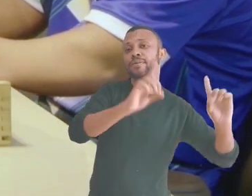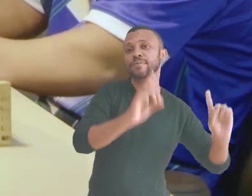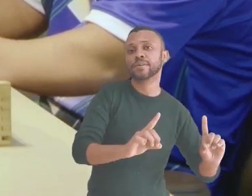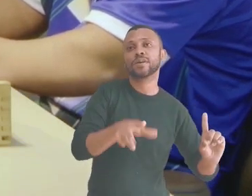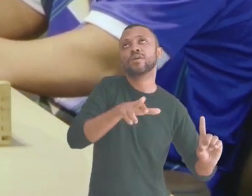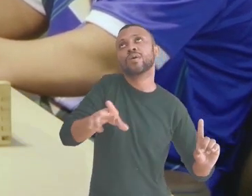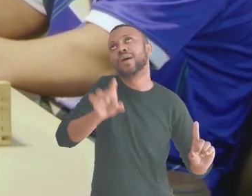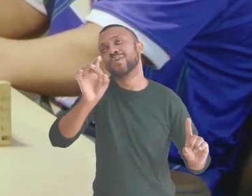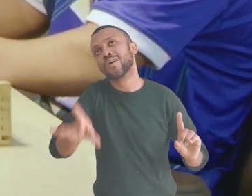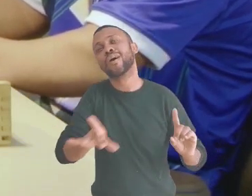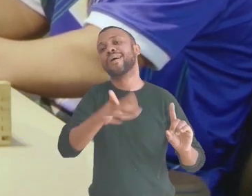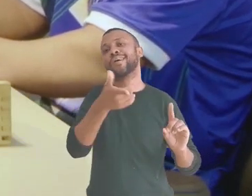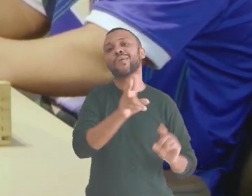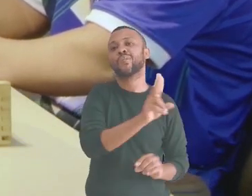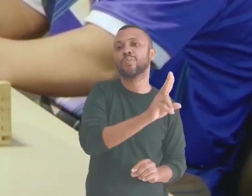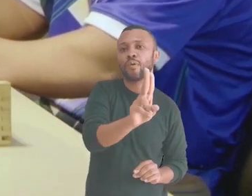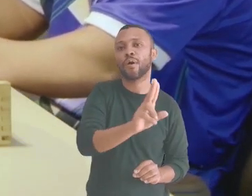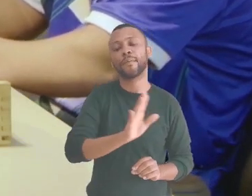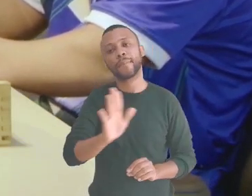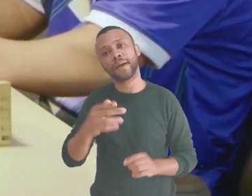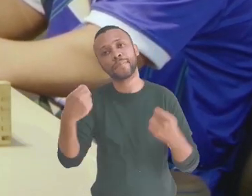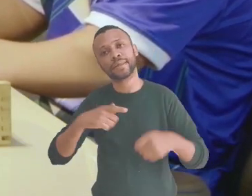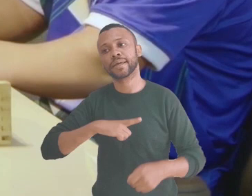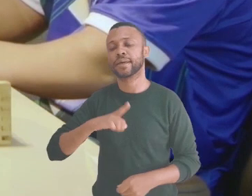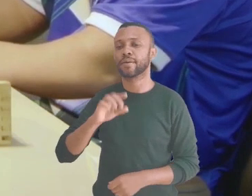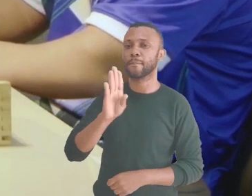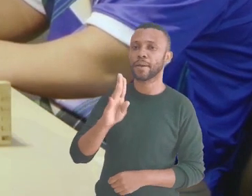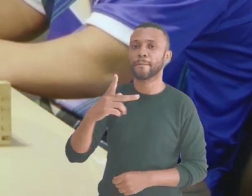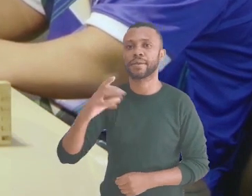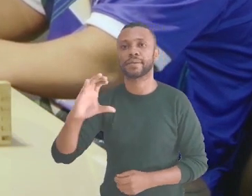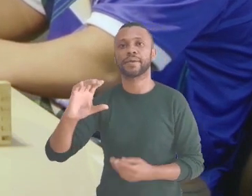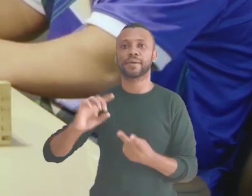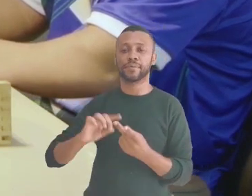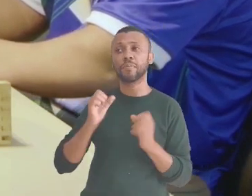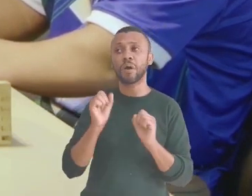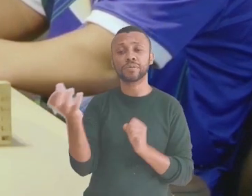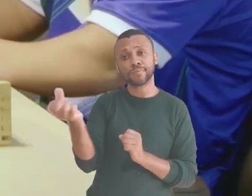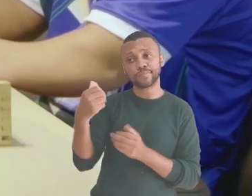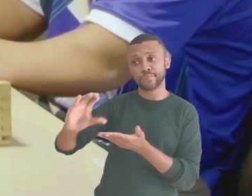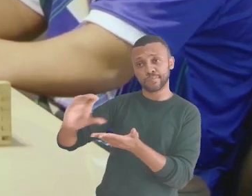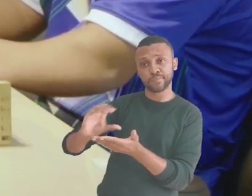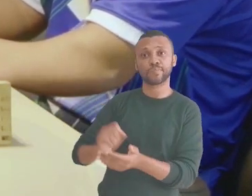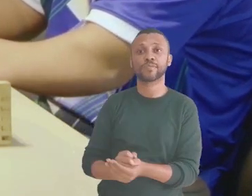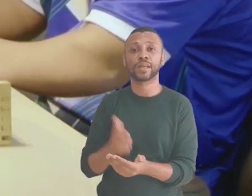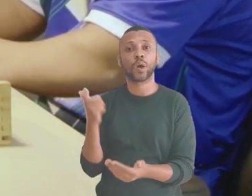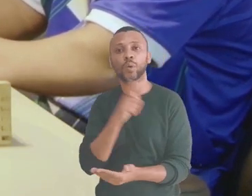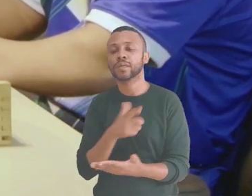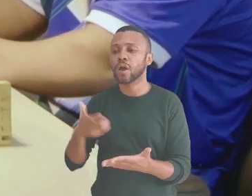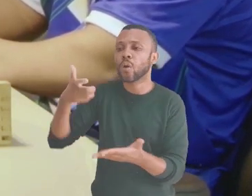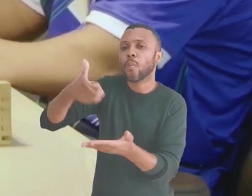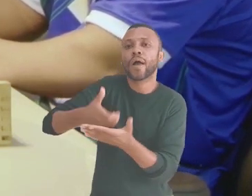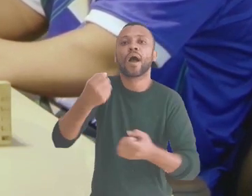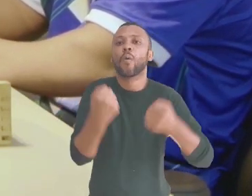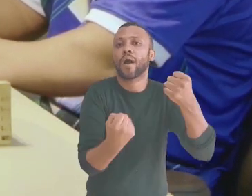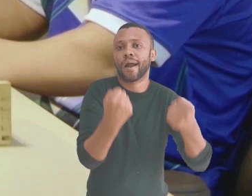Existem benefícios, existe o BPC que você pode receber, existe aquela coisa do financiamento de carro, financiamento não, né?